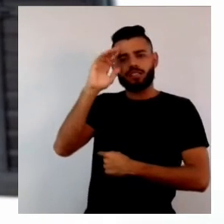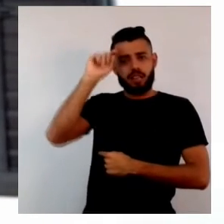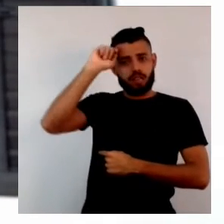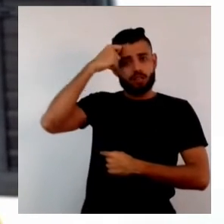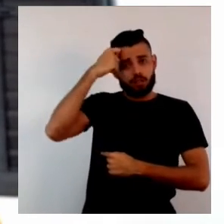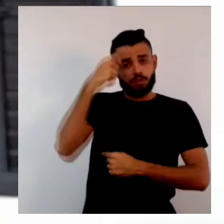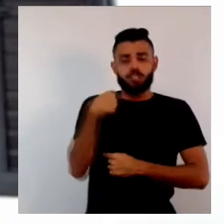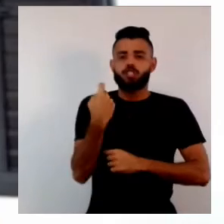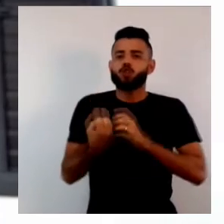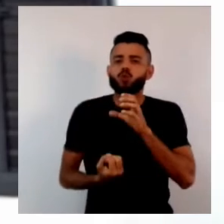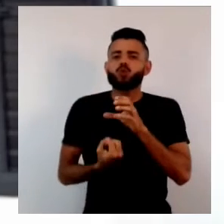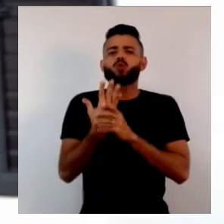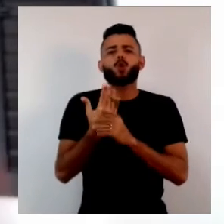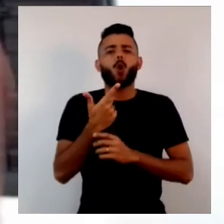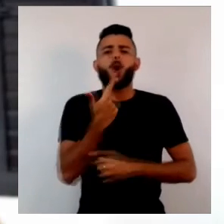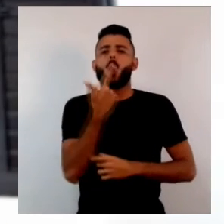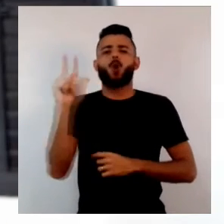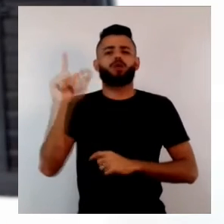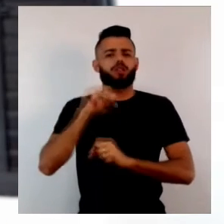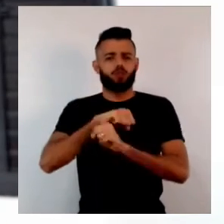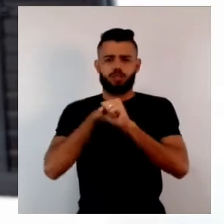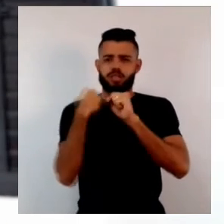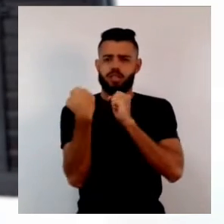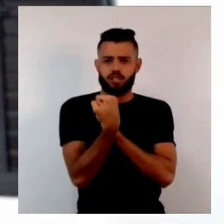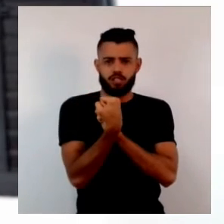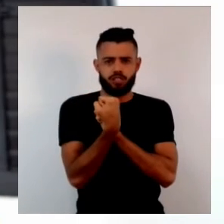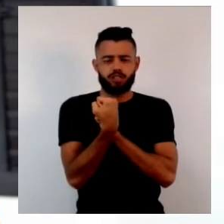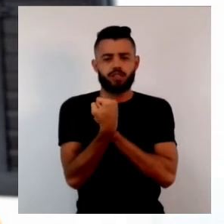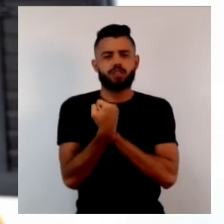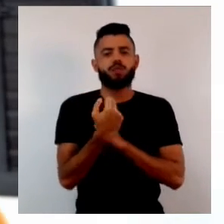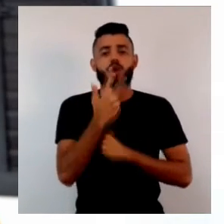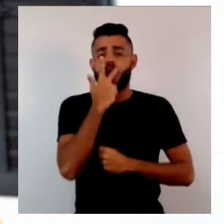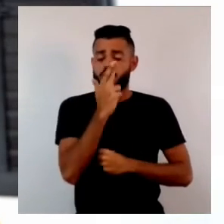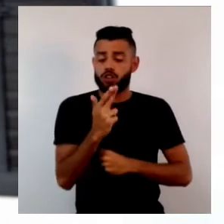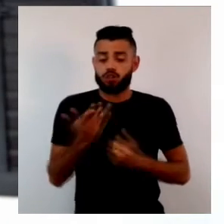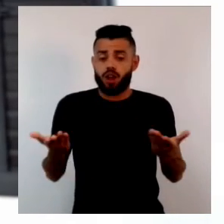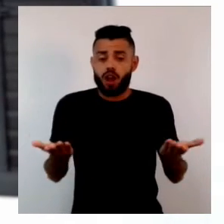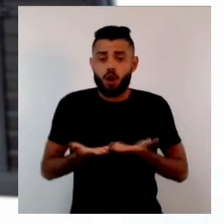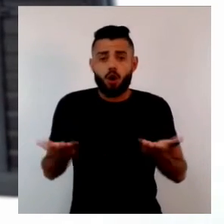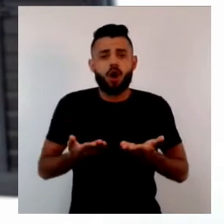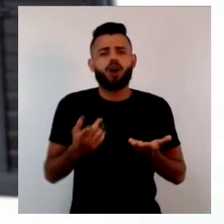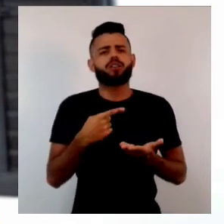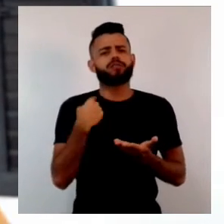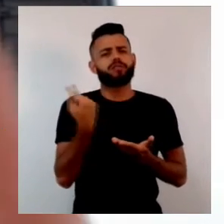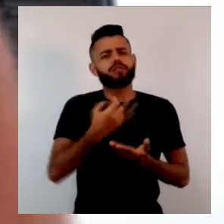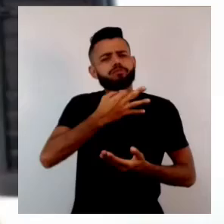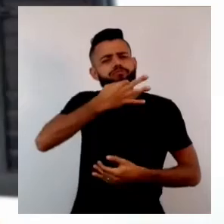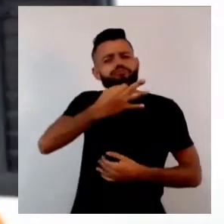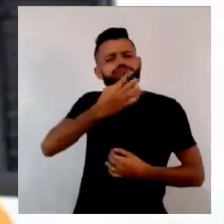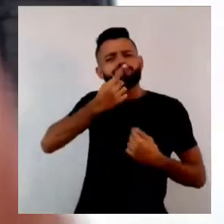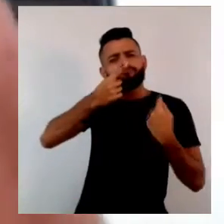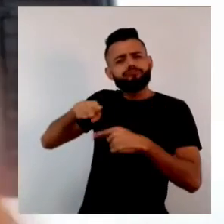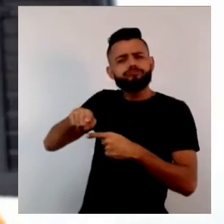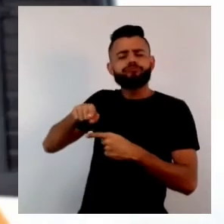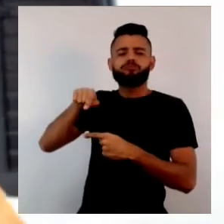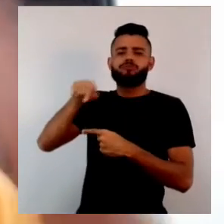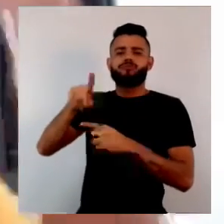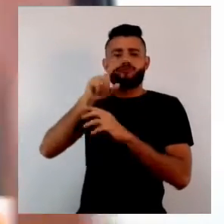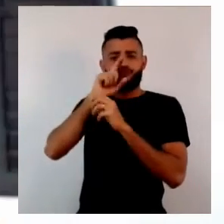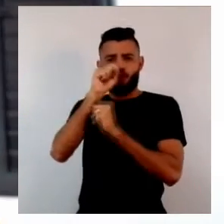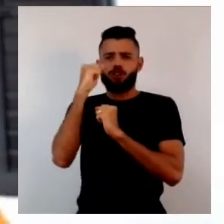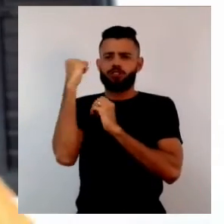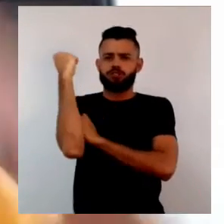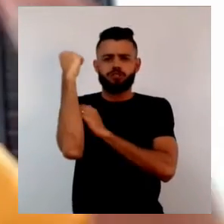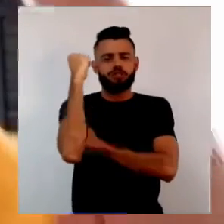outra sociedade. Então eu acho que a gente ainda está no momento de ter uma antitese muito forte da negritude, né? De questionar, de brigar,